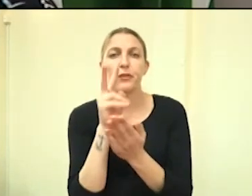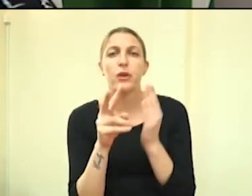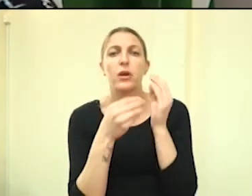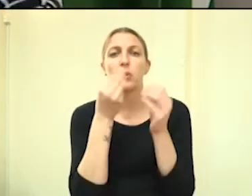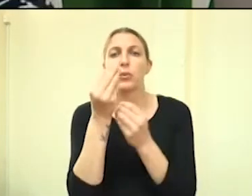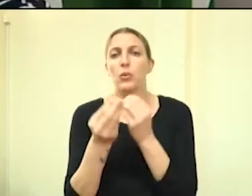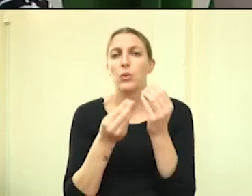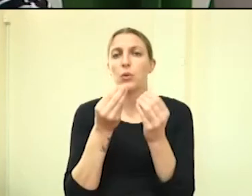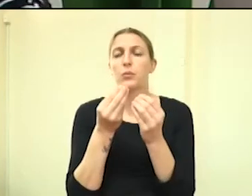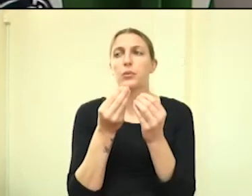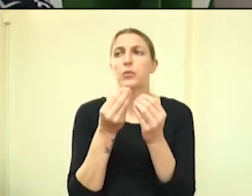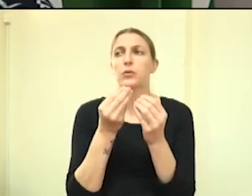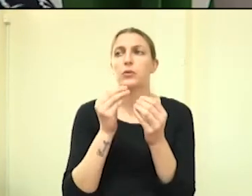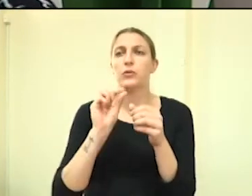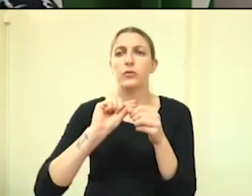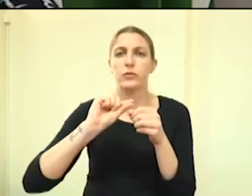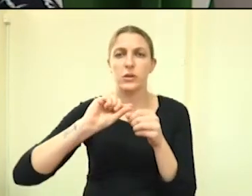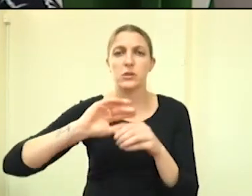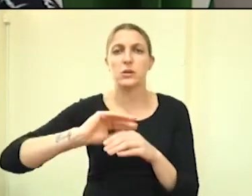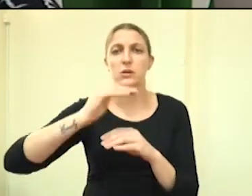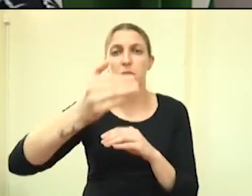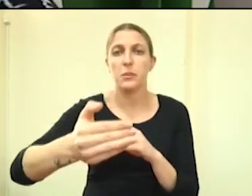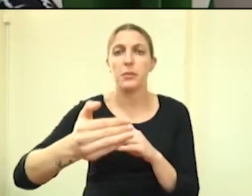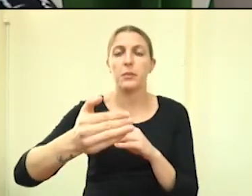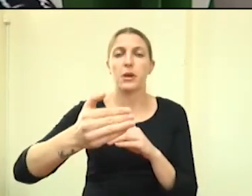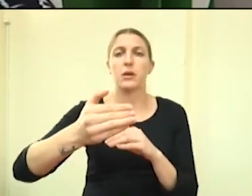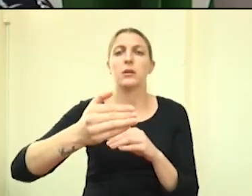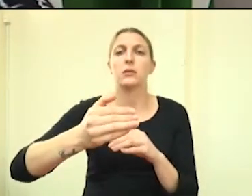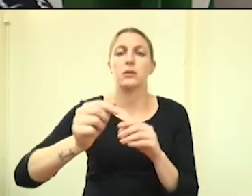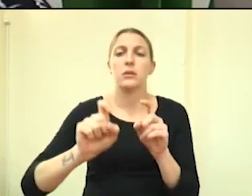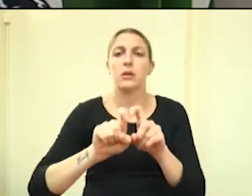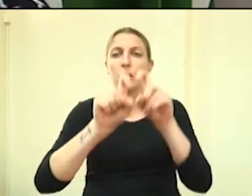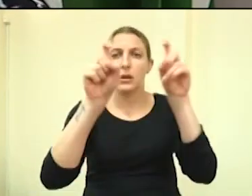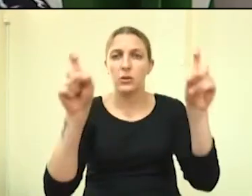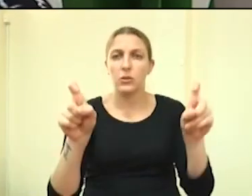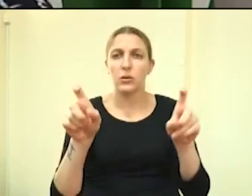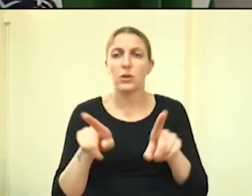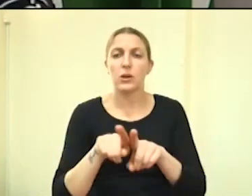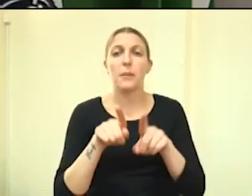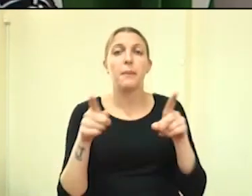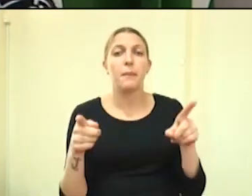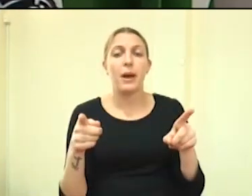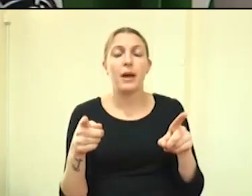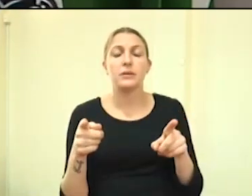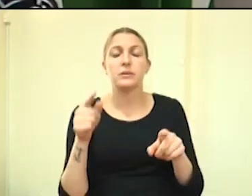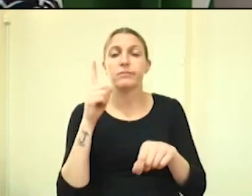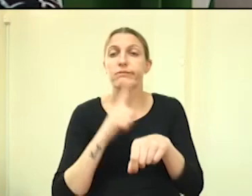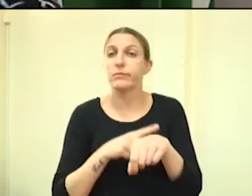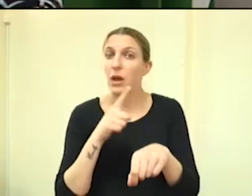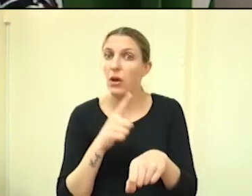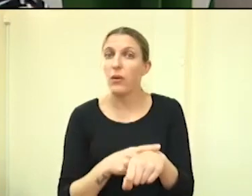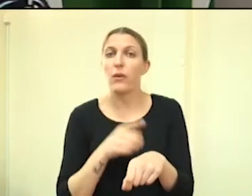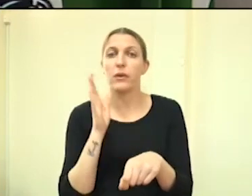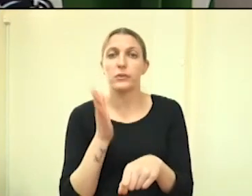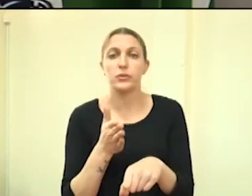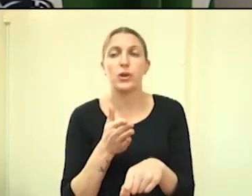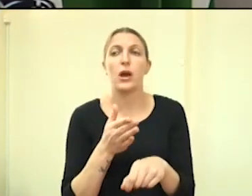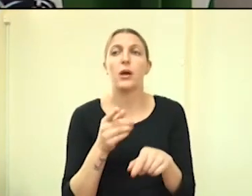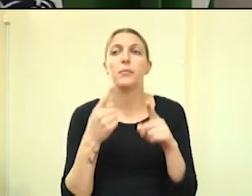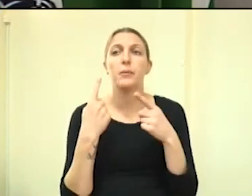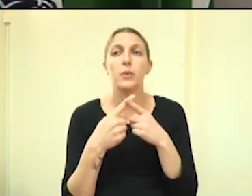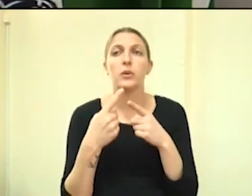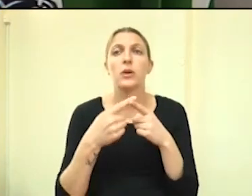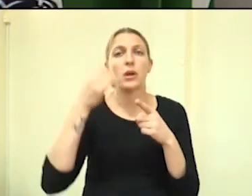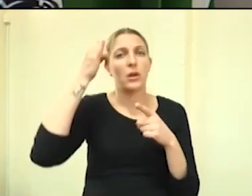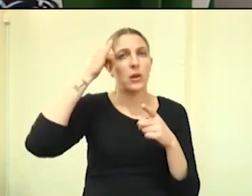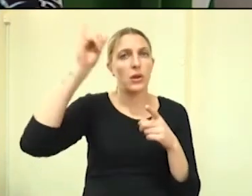Mas mais do que na hora de Erechim avançar nesse sentido, sim. Porque quando você evita acidentes,